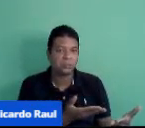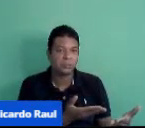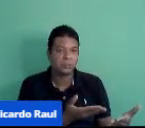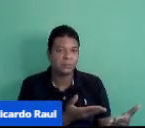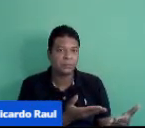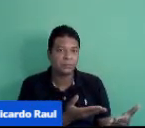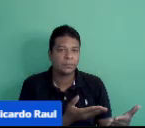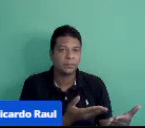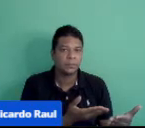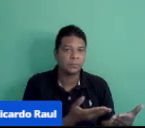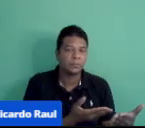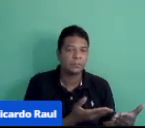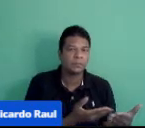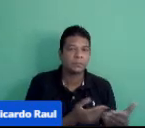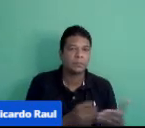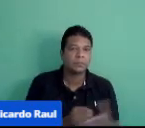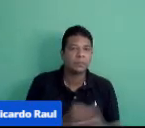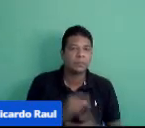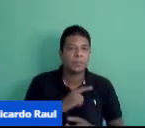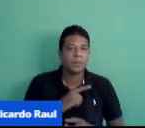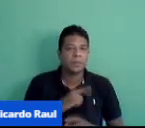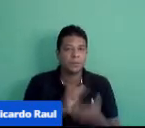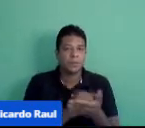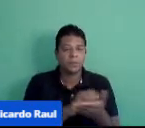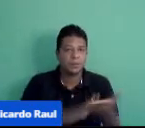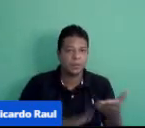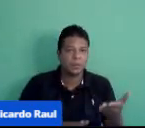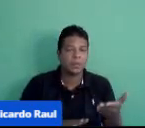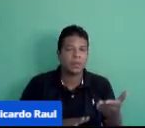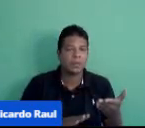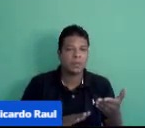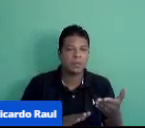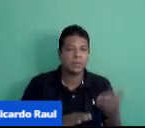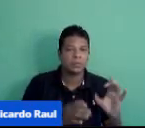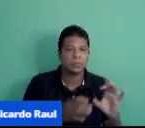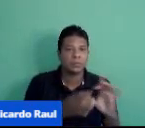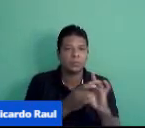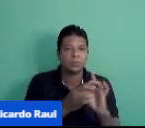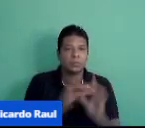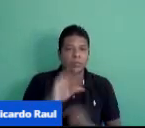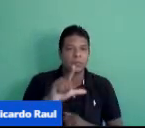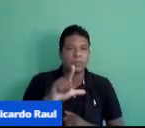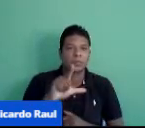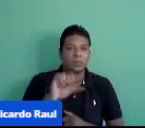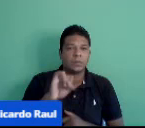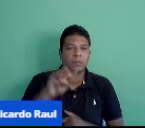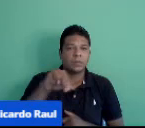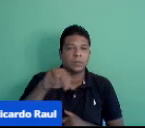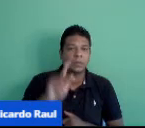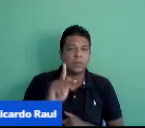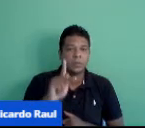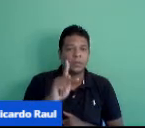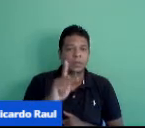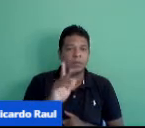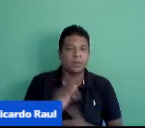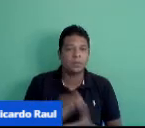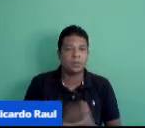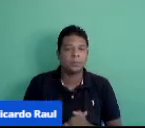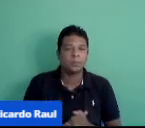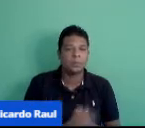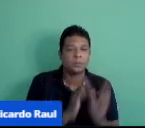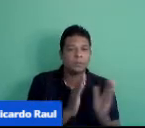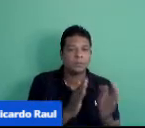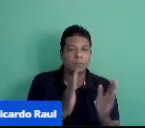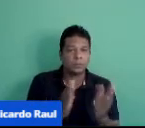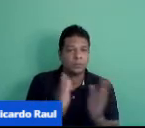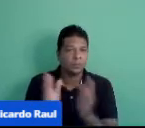da questão do link, né? Tem uma atividade lá no sexto ano, no caderno 2, que fala sobre sequência, né? Para obter, tem